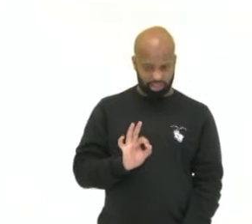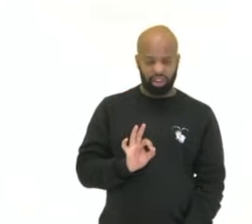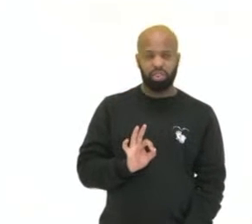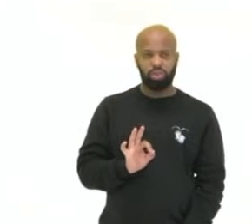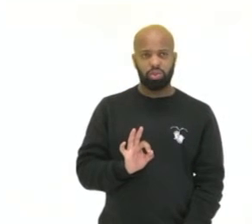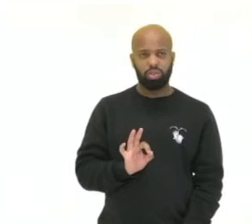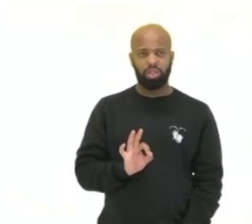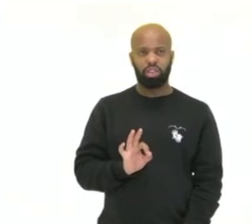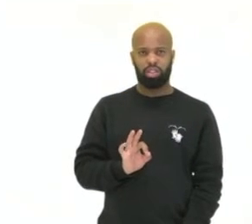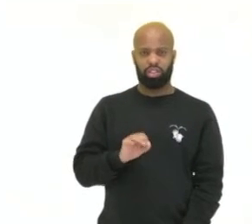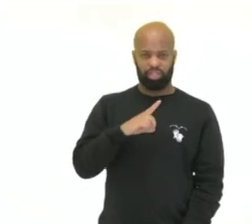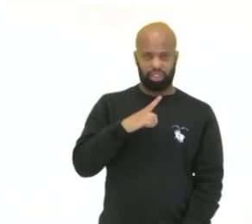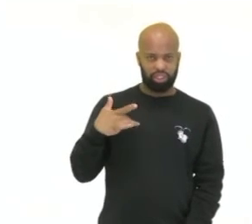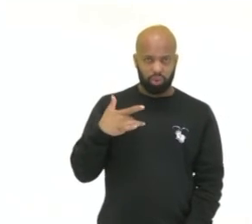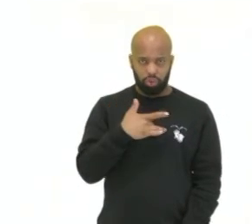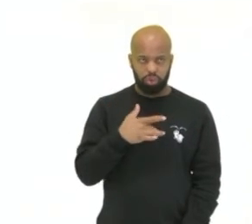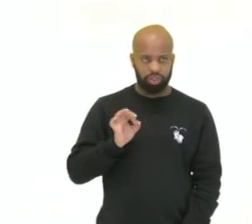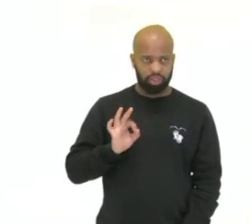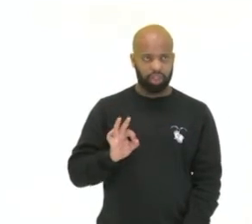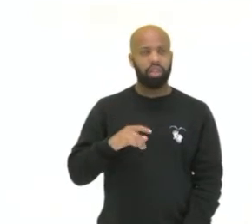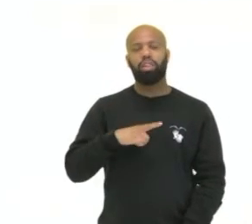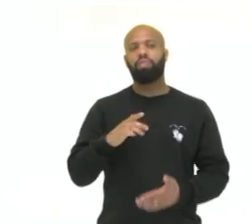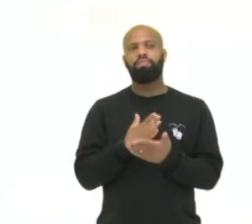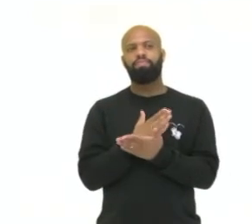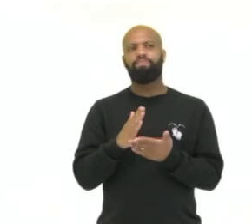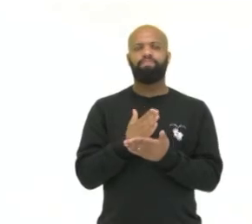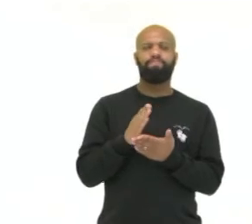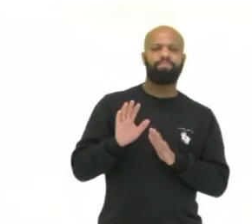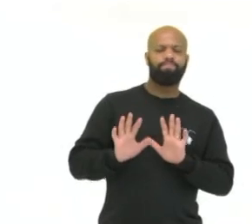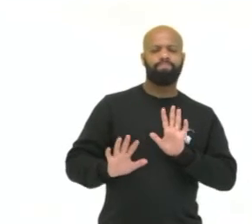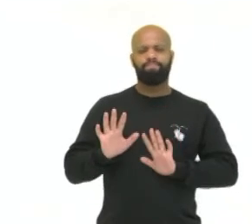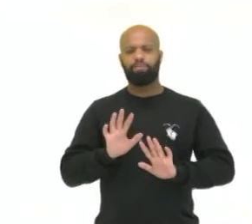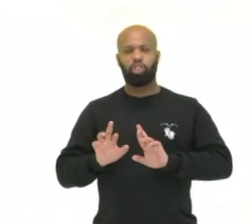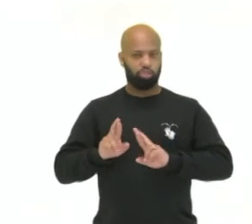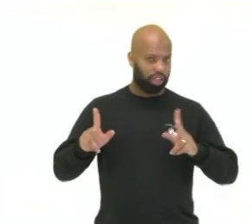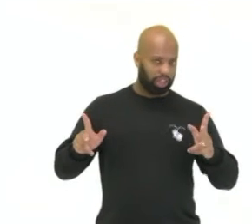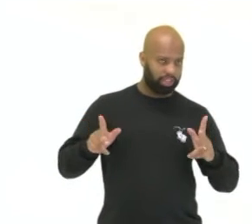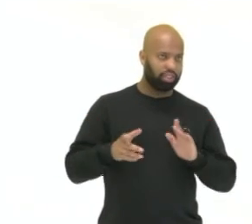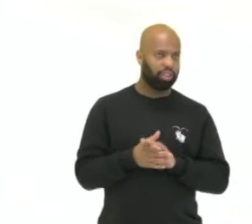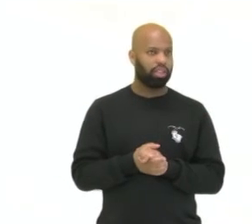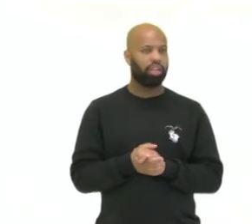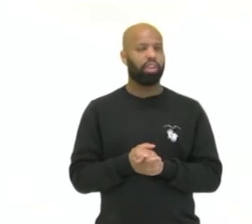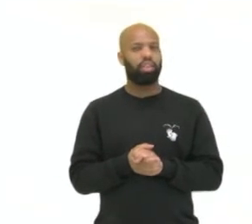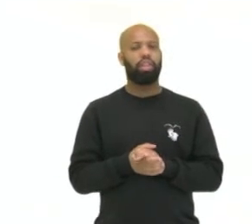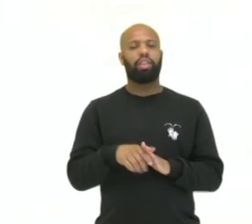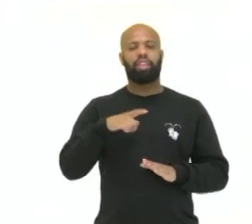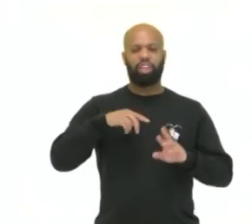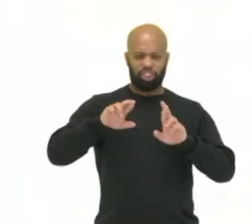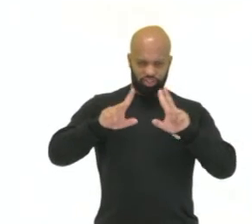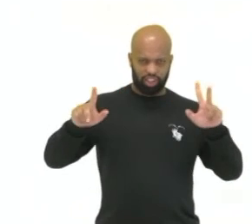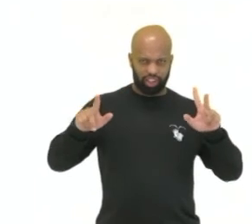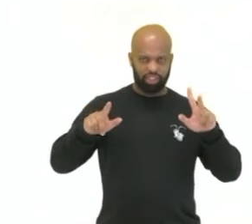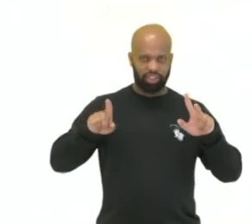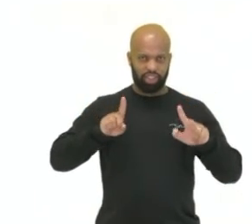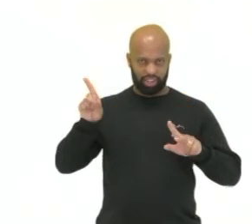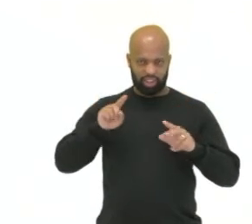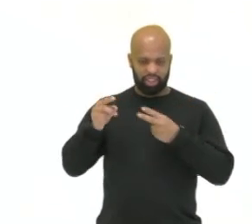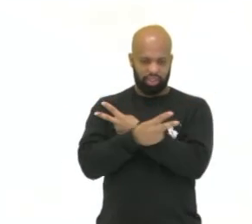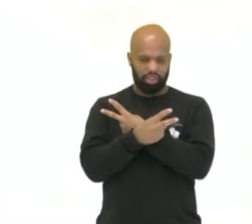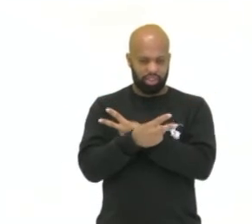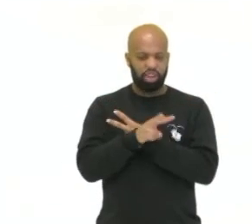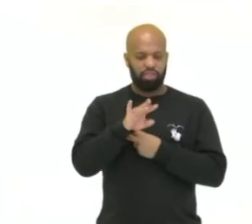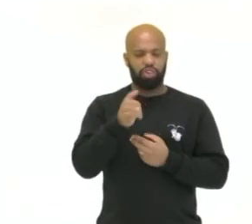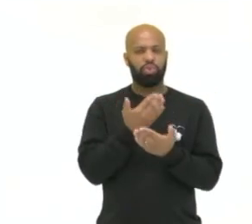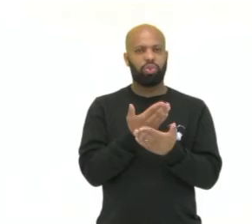esse indivíduo é normal ou se ele tem alguma anomalia, que é o tema da nossa próxima aula, mas a gente